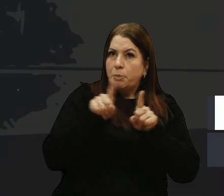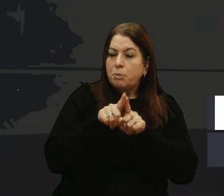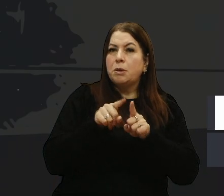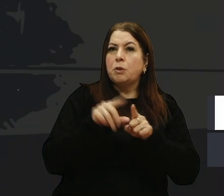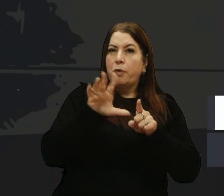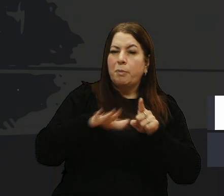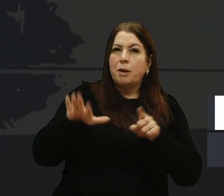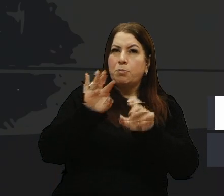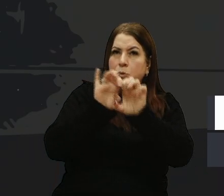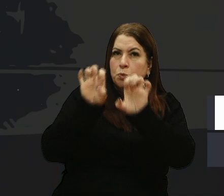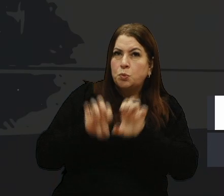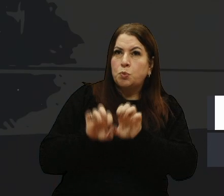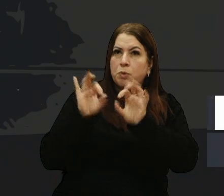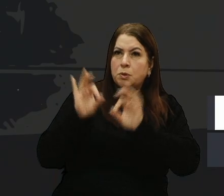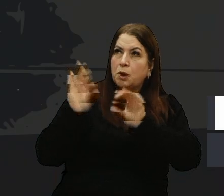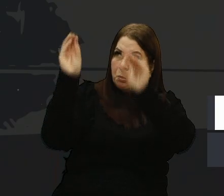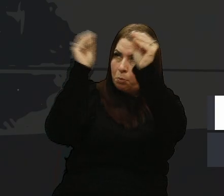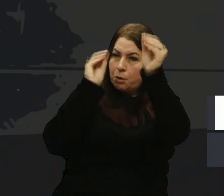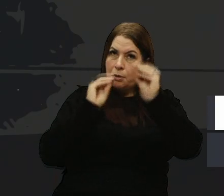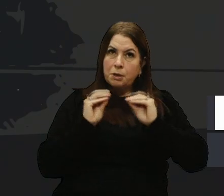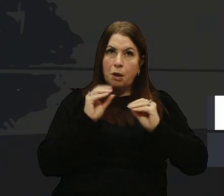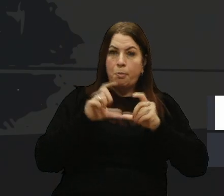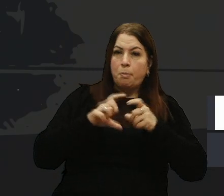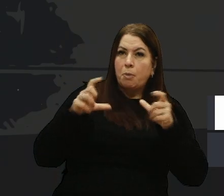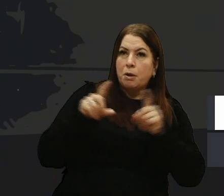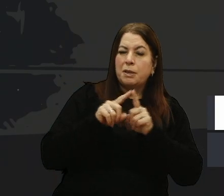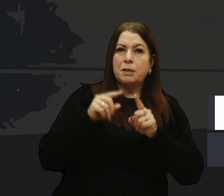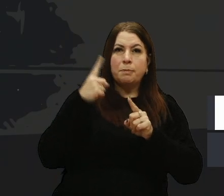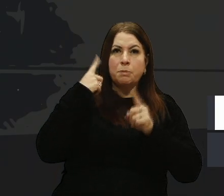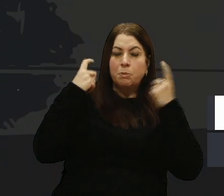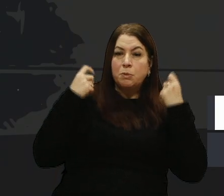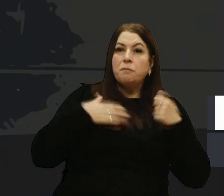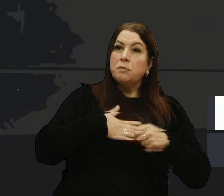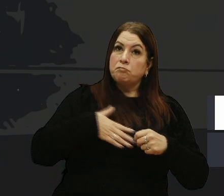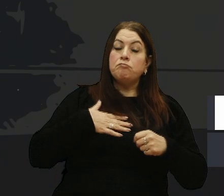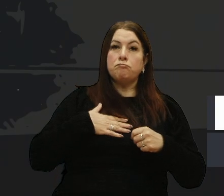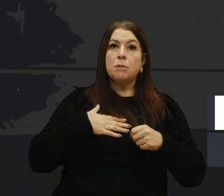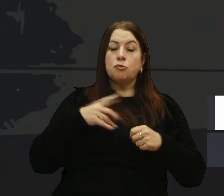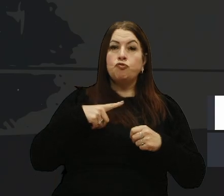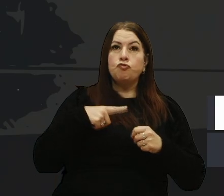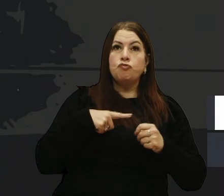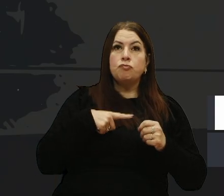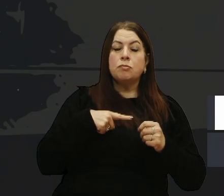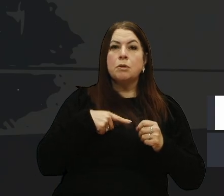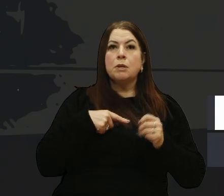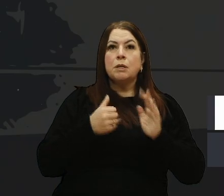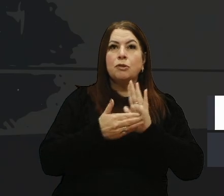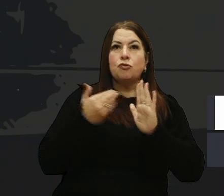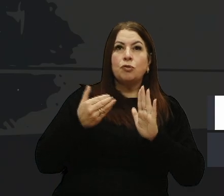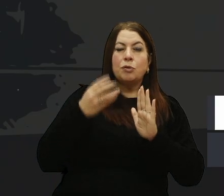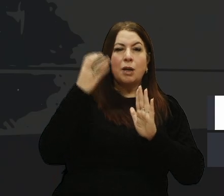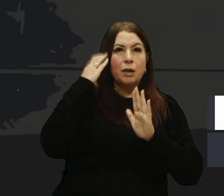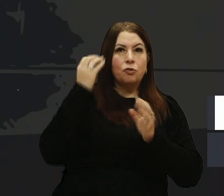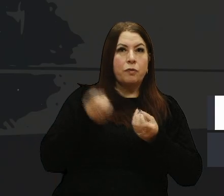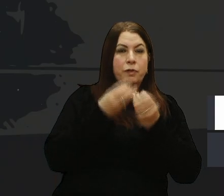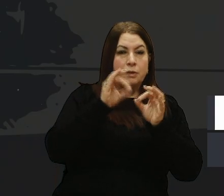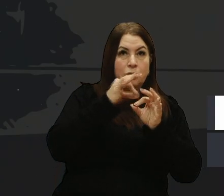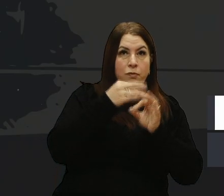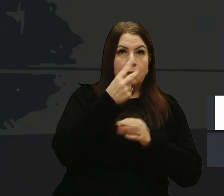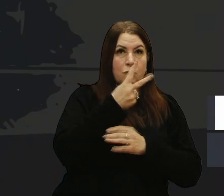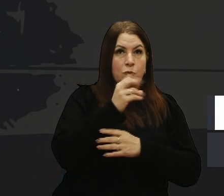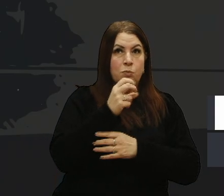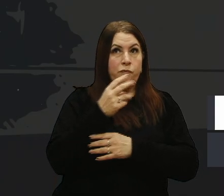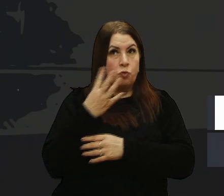ambiente e a infraestrutura, a decoração interior teve um aumento, a sonorização eles ficaram satisfeitos porque a gente tirou a rádio Festa da Uva, que teve em